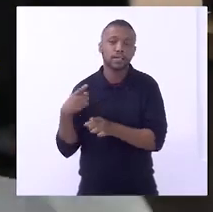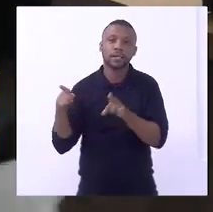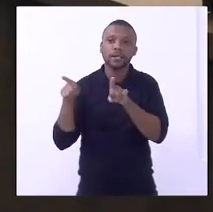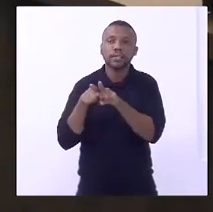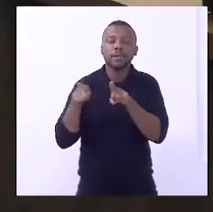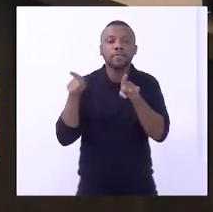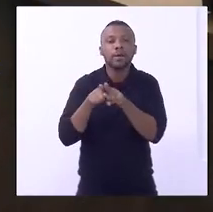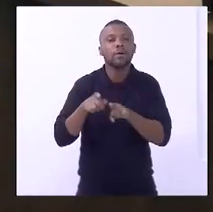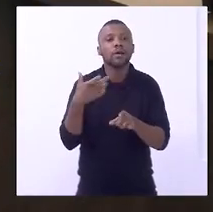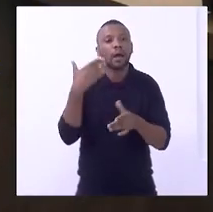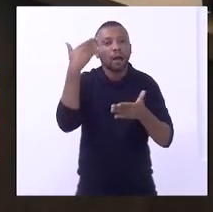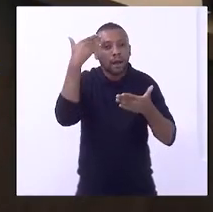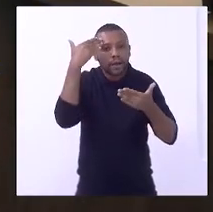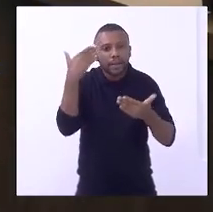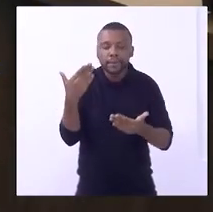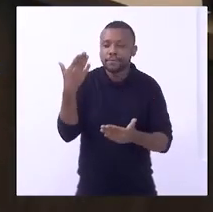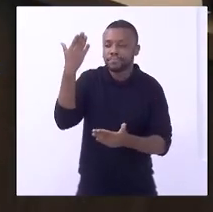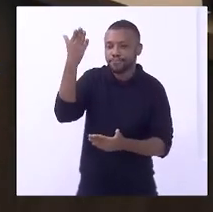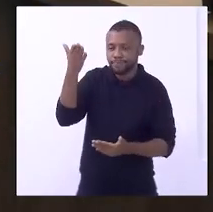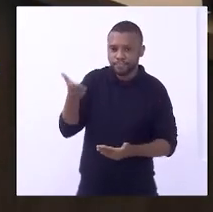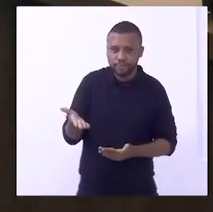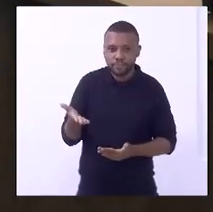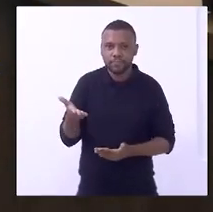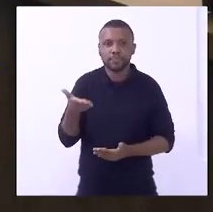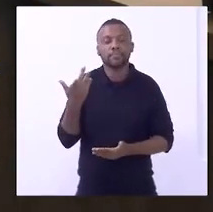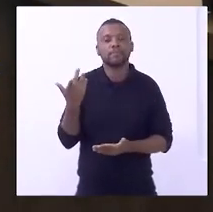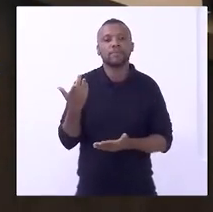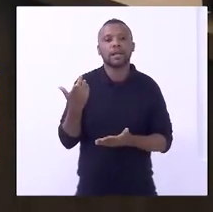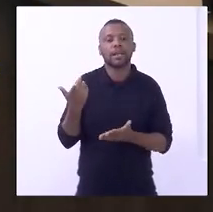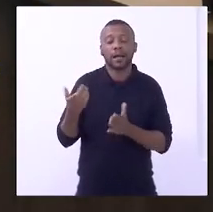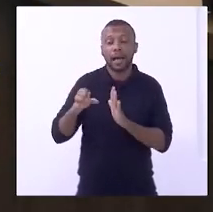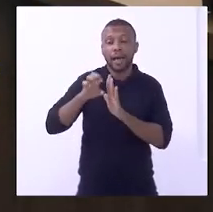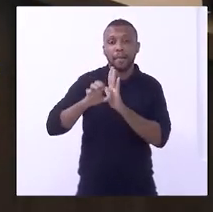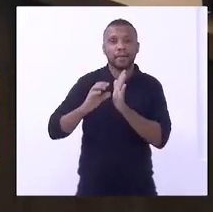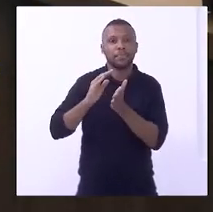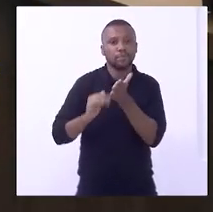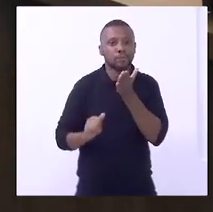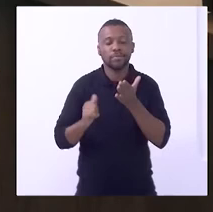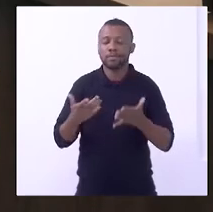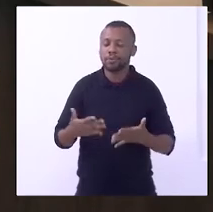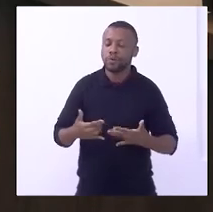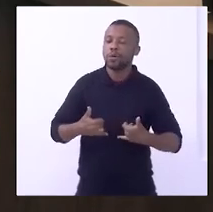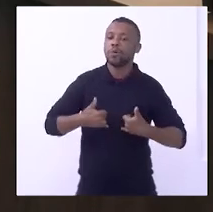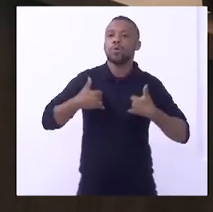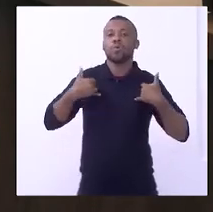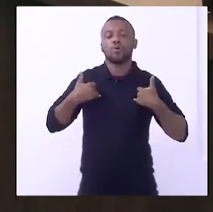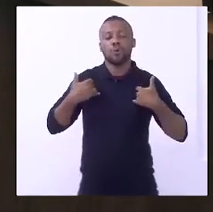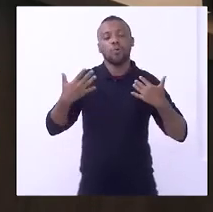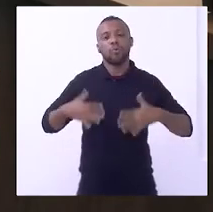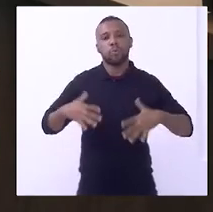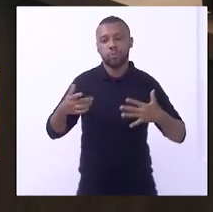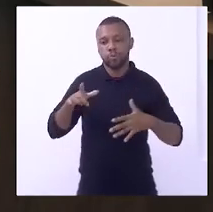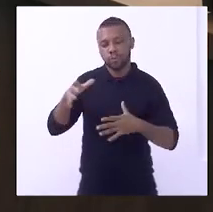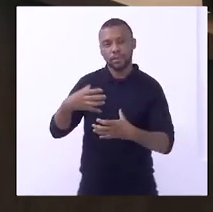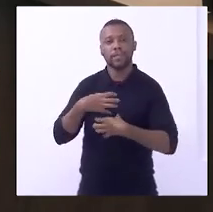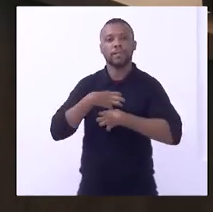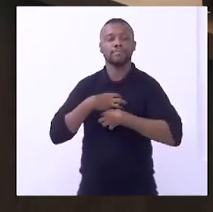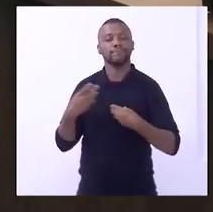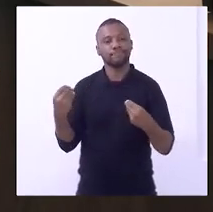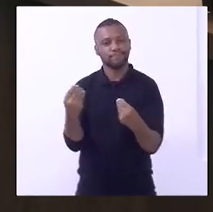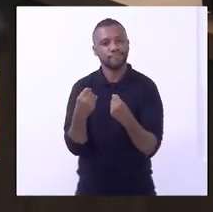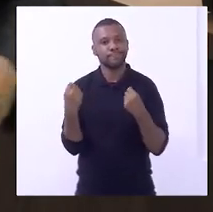agradecer a Vossa Excelência pela retirada da emenda. Fico lisonjeado com a sua sensibilidade. Muito